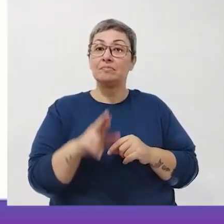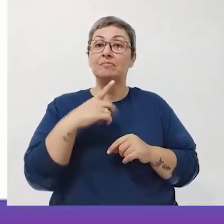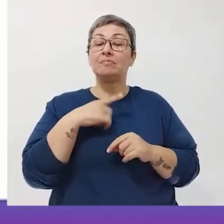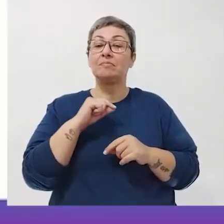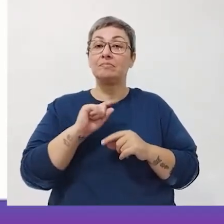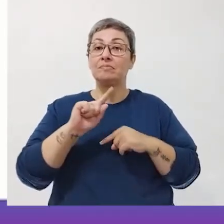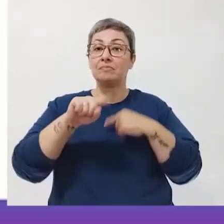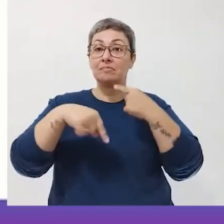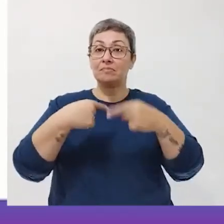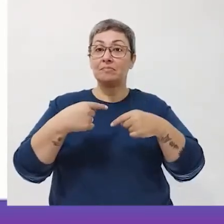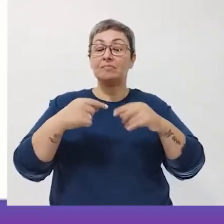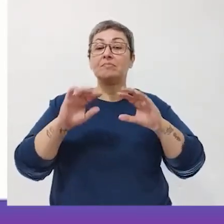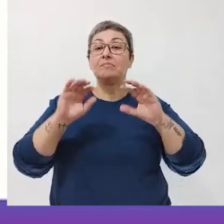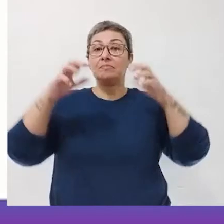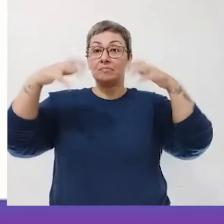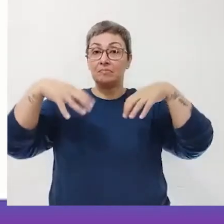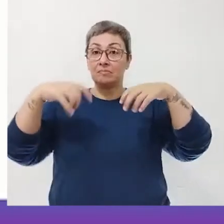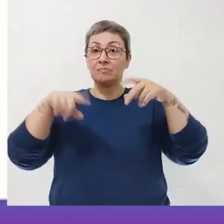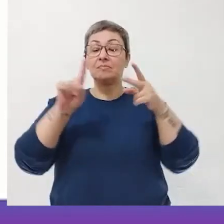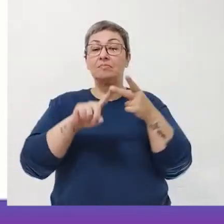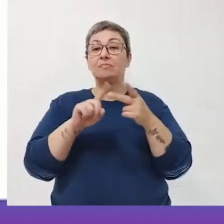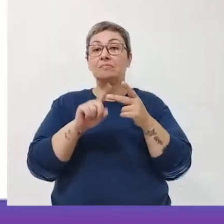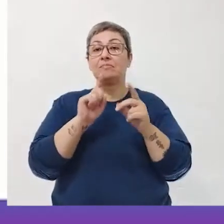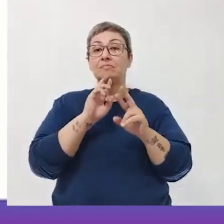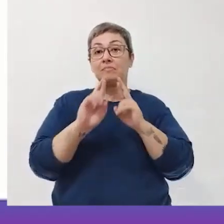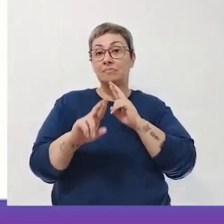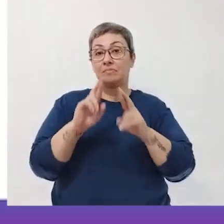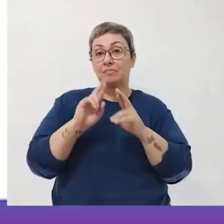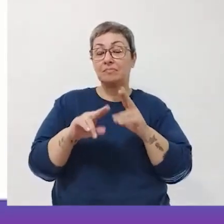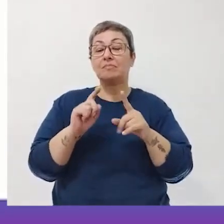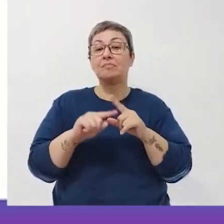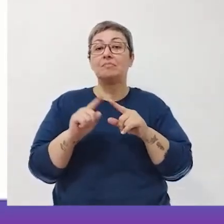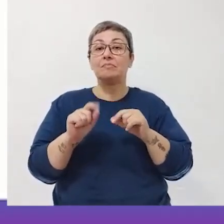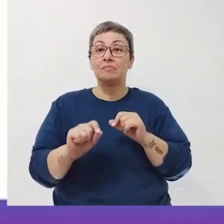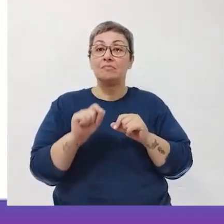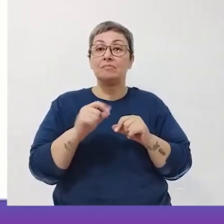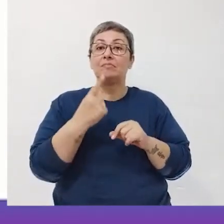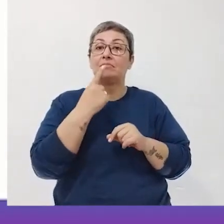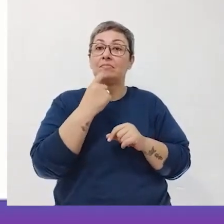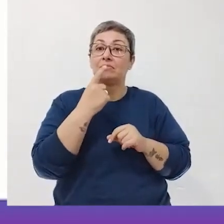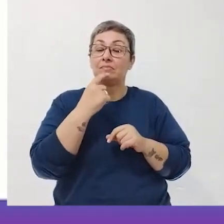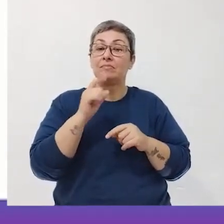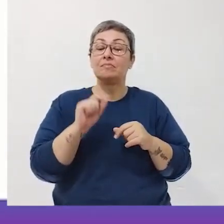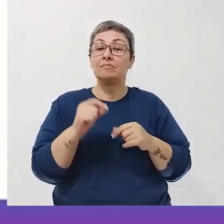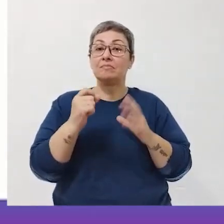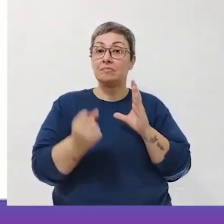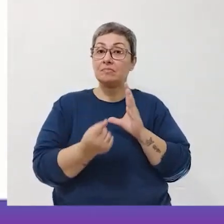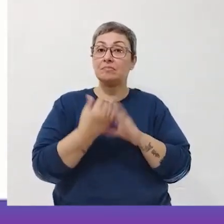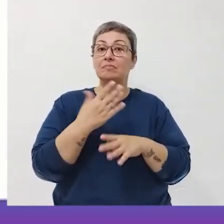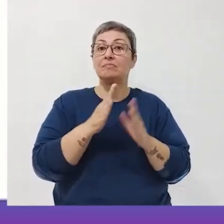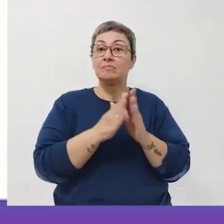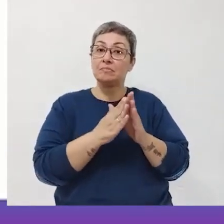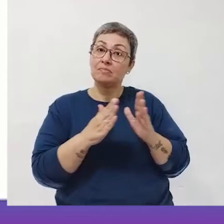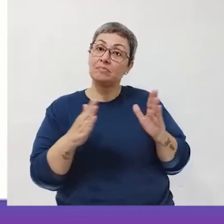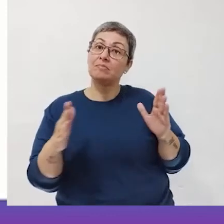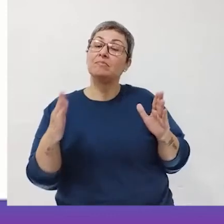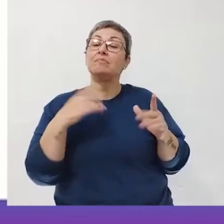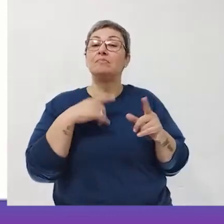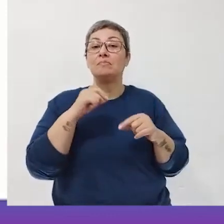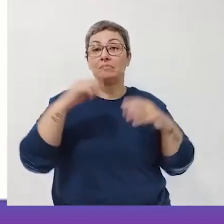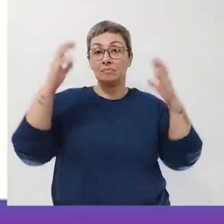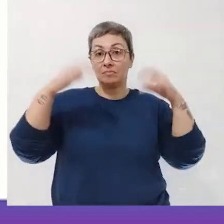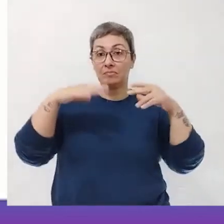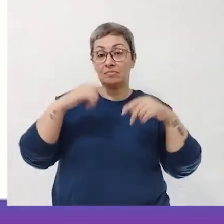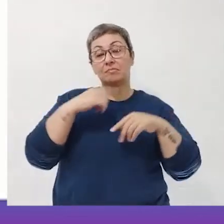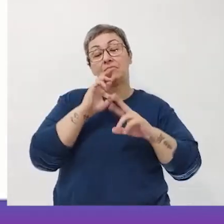que é após a chuva. Recebemos também algumas respostas representadas pela cor verde, em que ele aparece durante a chuva,